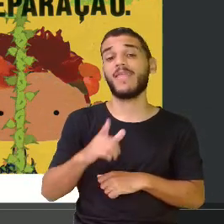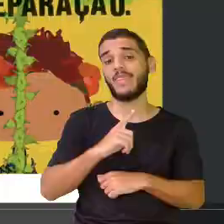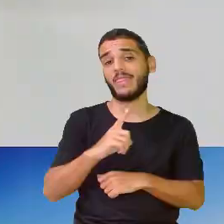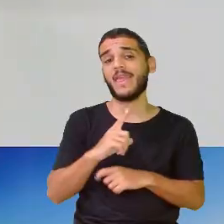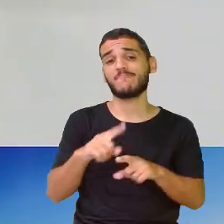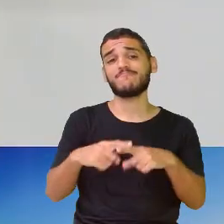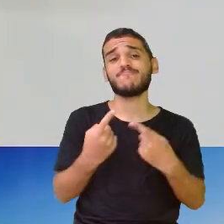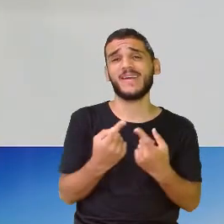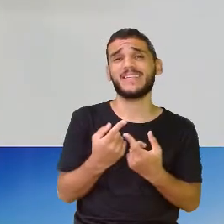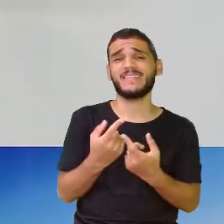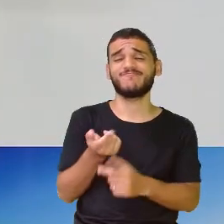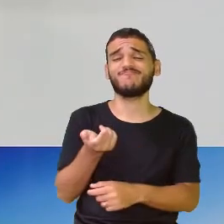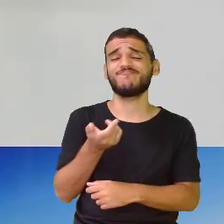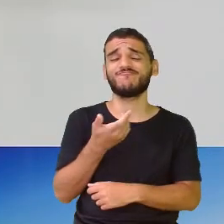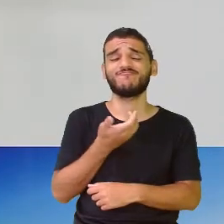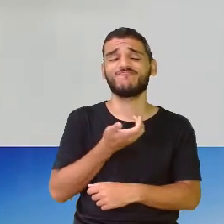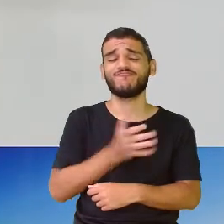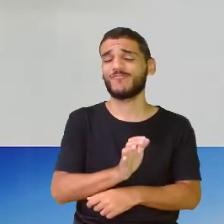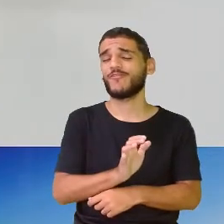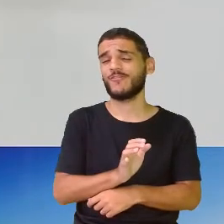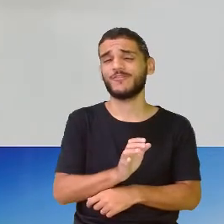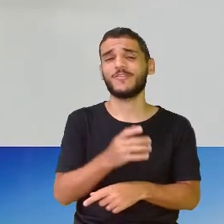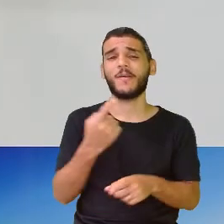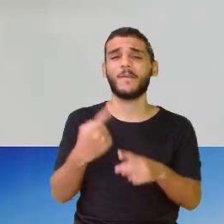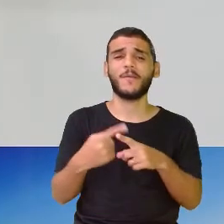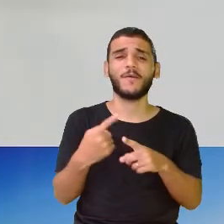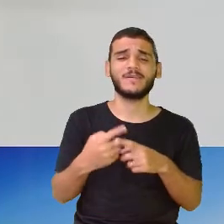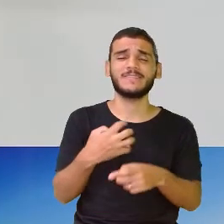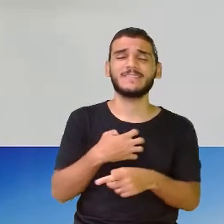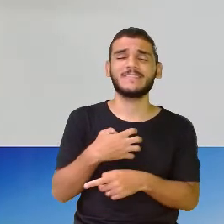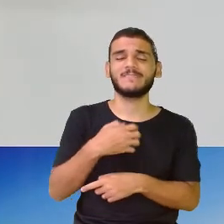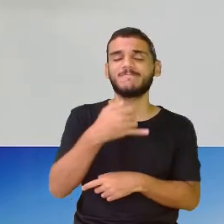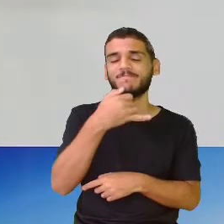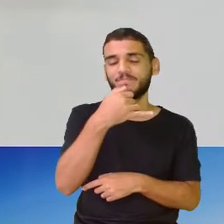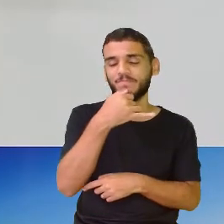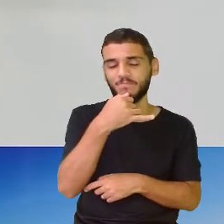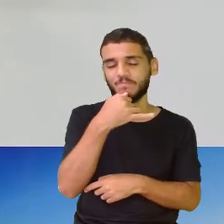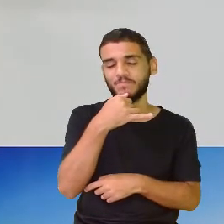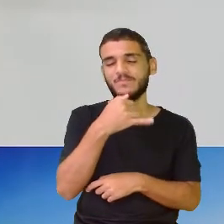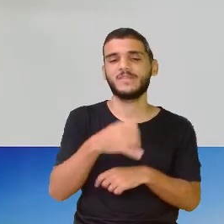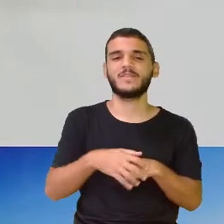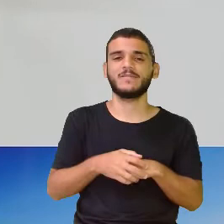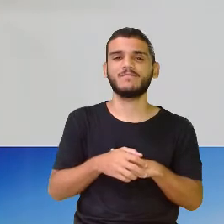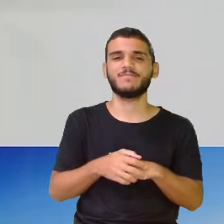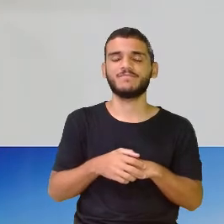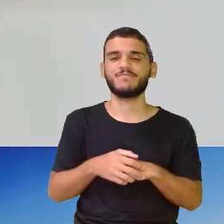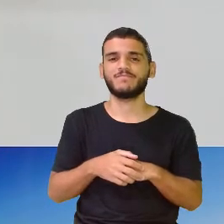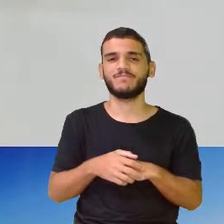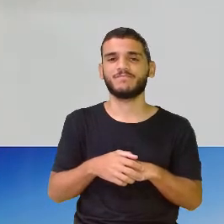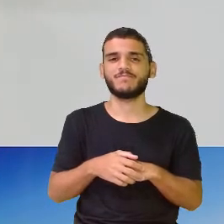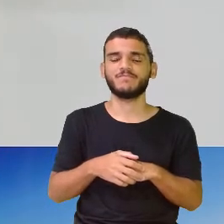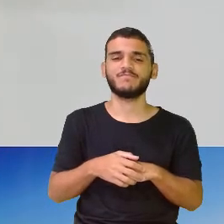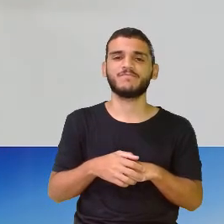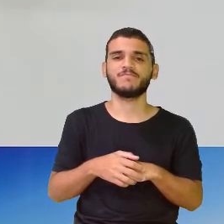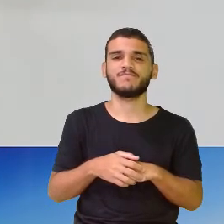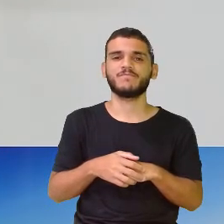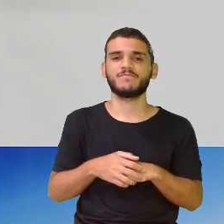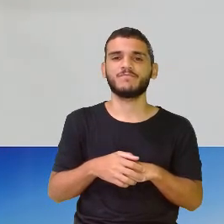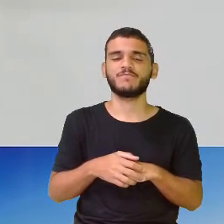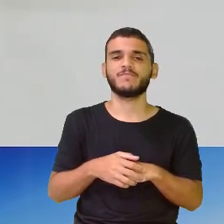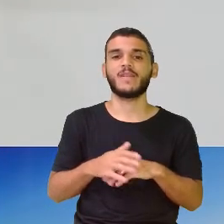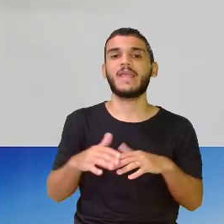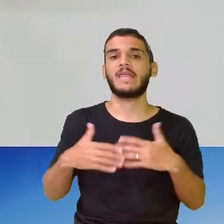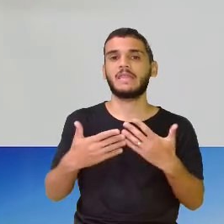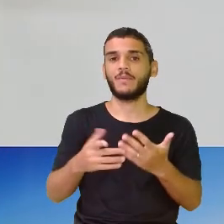mas não são muito legais, porque realmente nos entristecem. Será que tem mais palavras nesse nosso vocabulário aí? Ah, tem